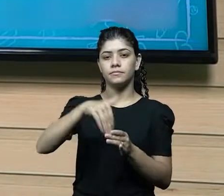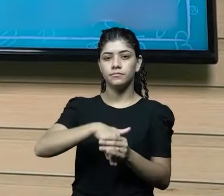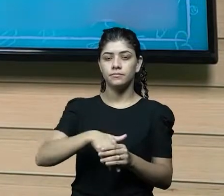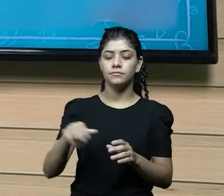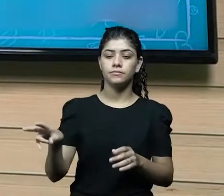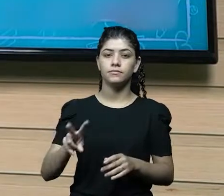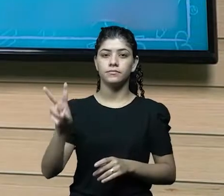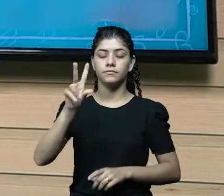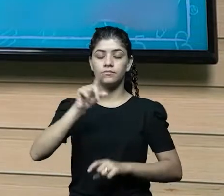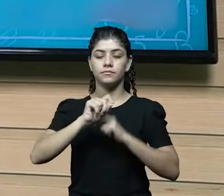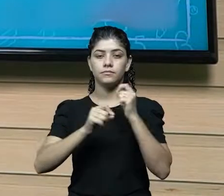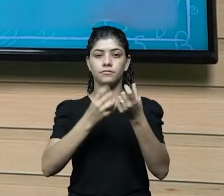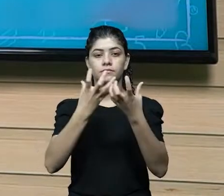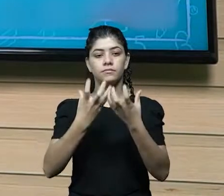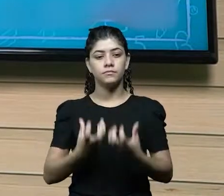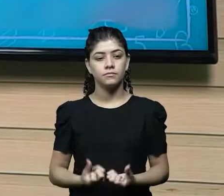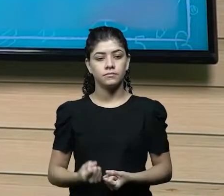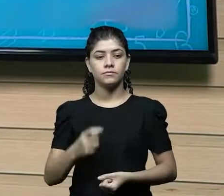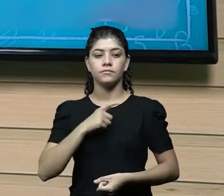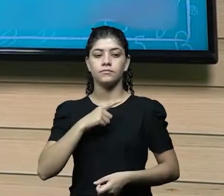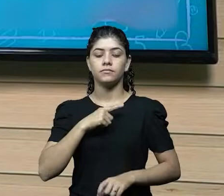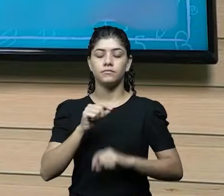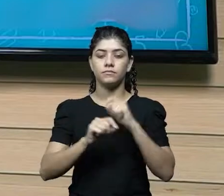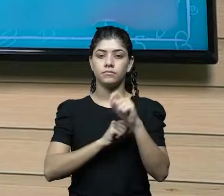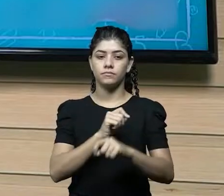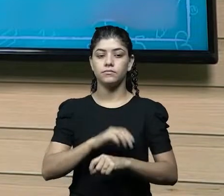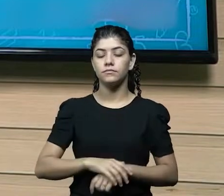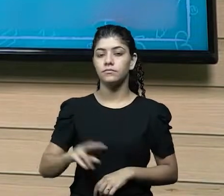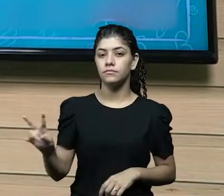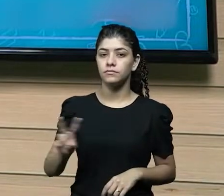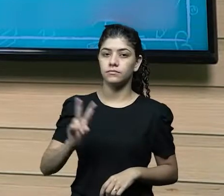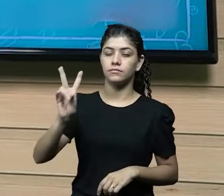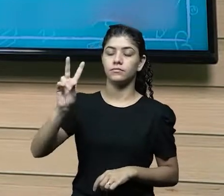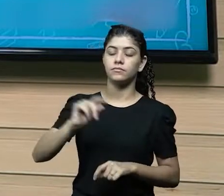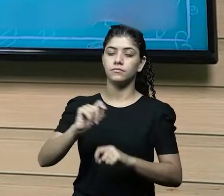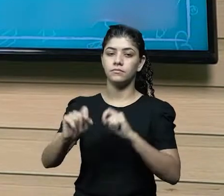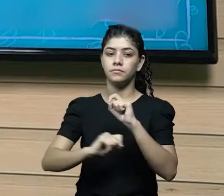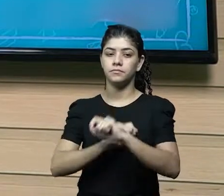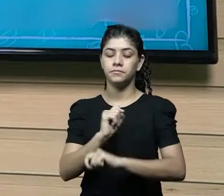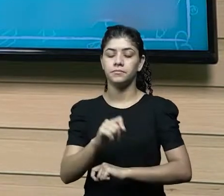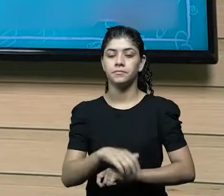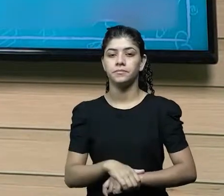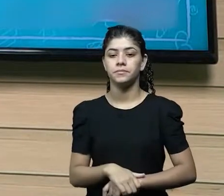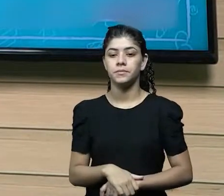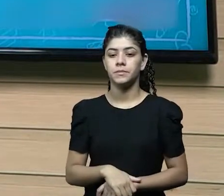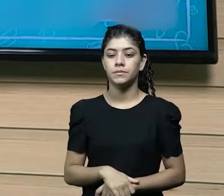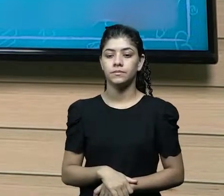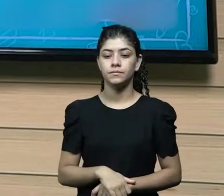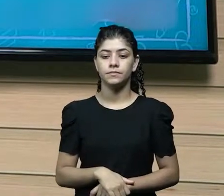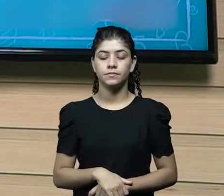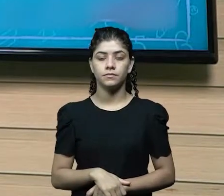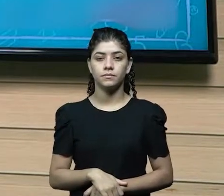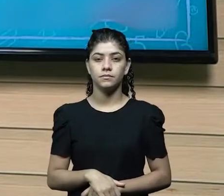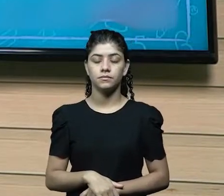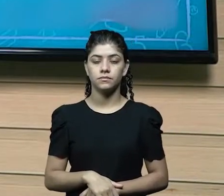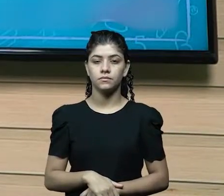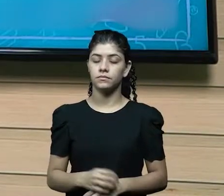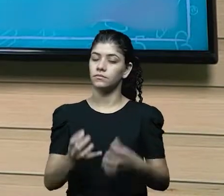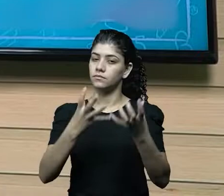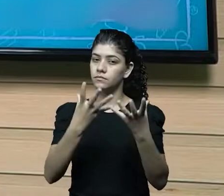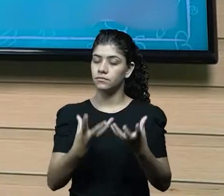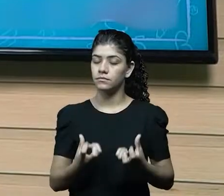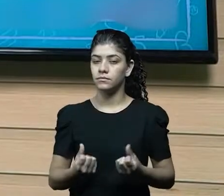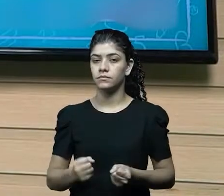dos valores aceitáveis, nós temos os valores que são de